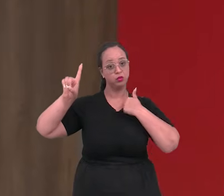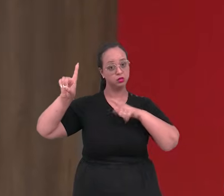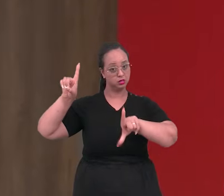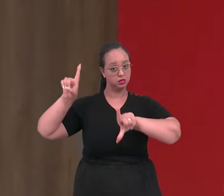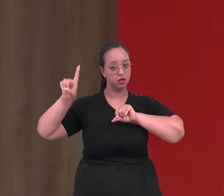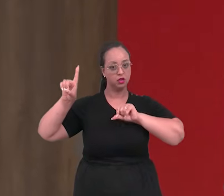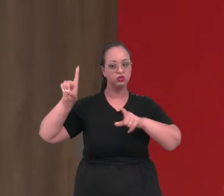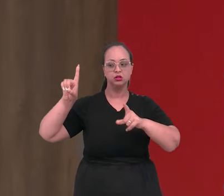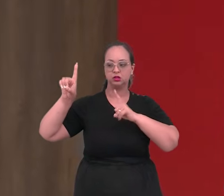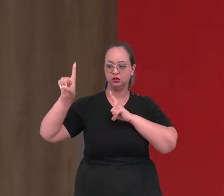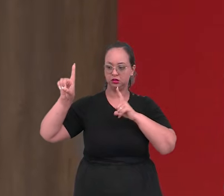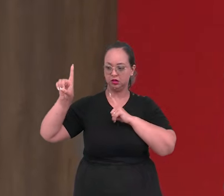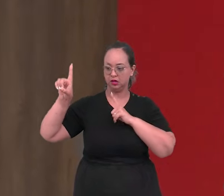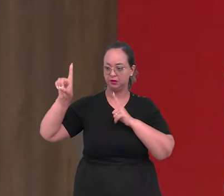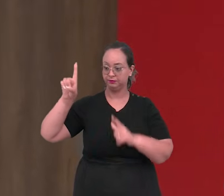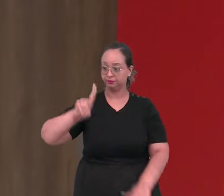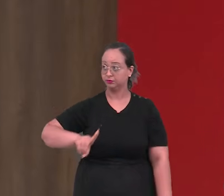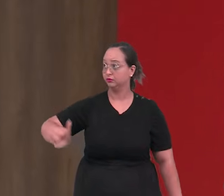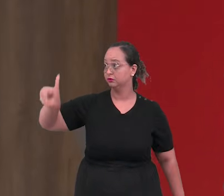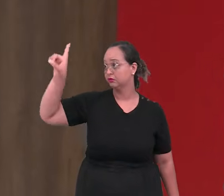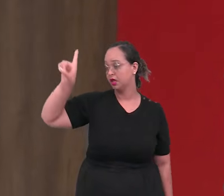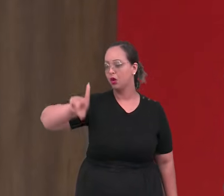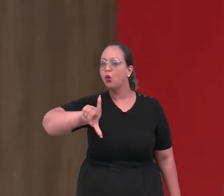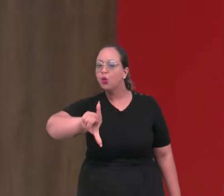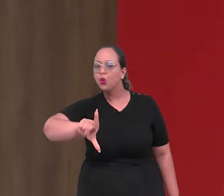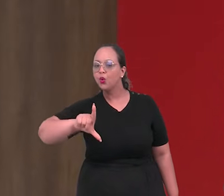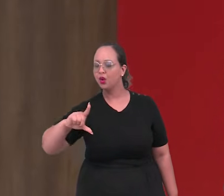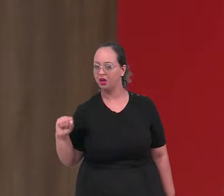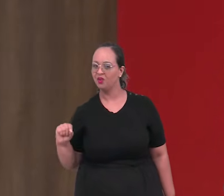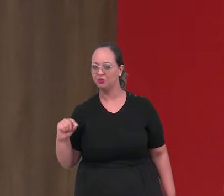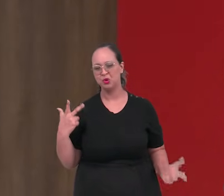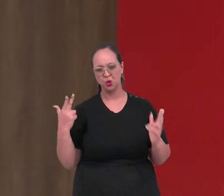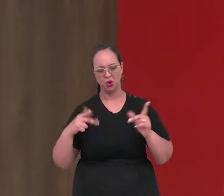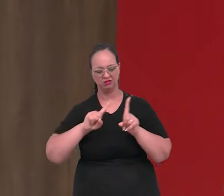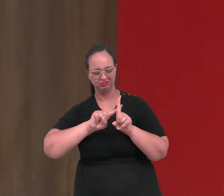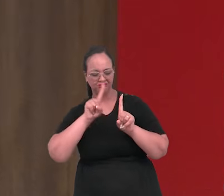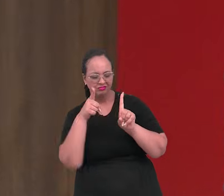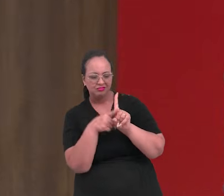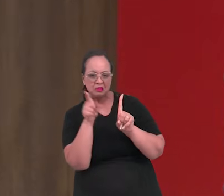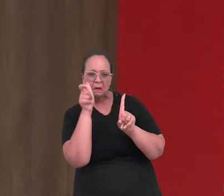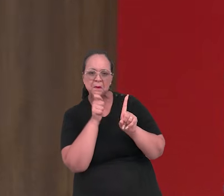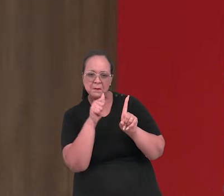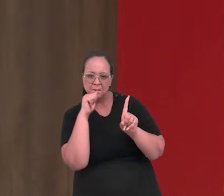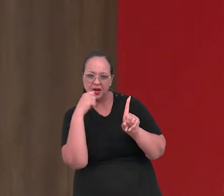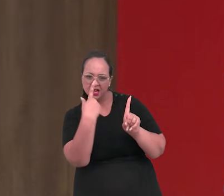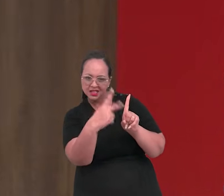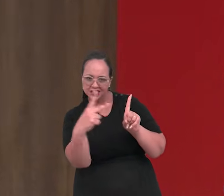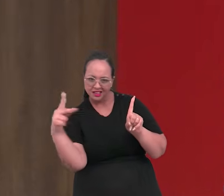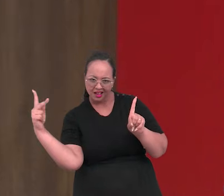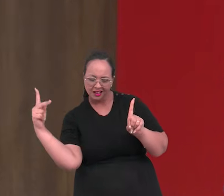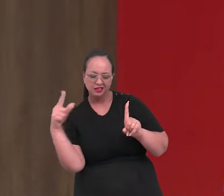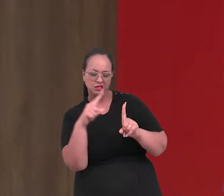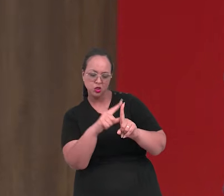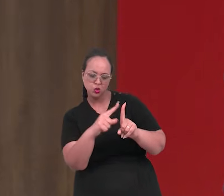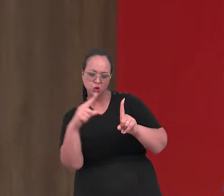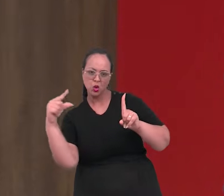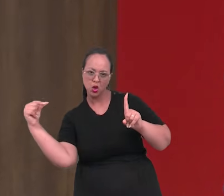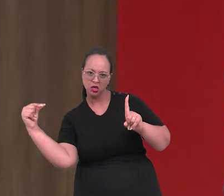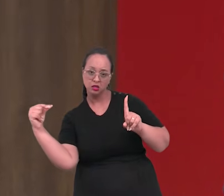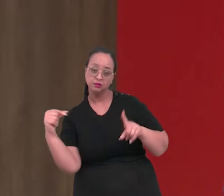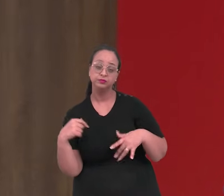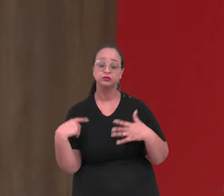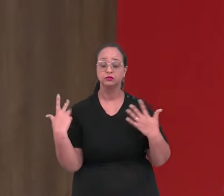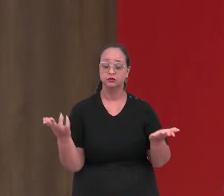ele acredita que Deus elegeu alguns sem vontade do homem. Então aí é outra coisa, a eleição é condicional, o homem tem a